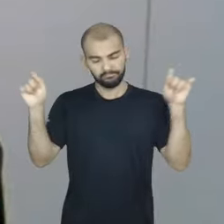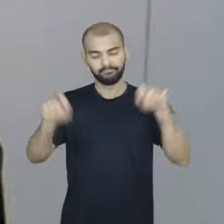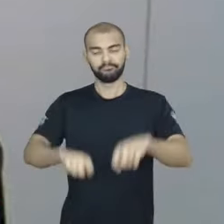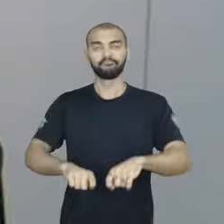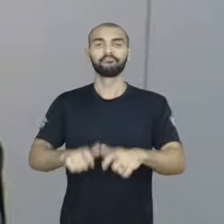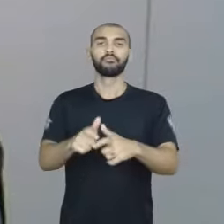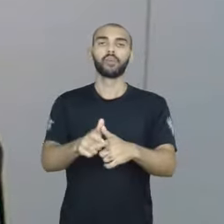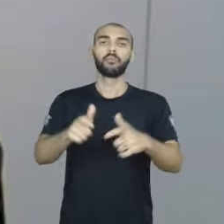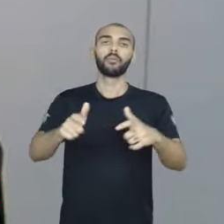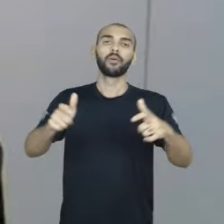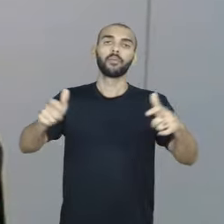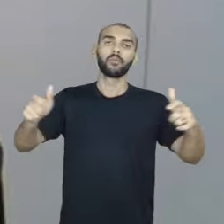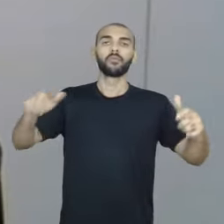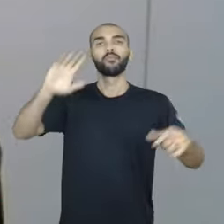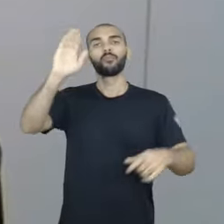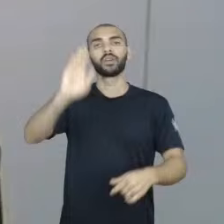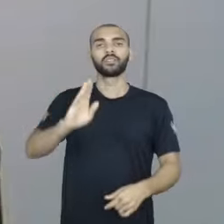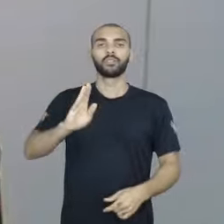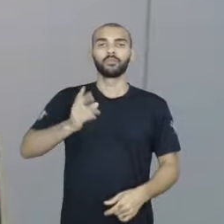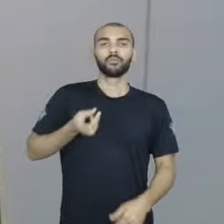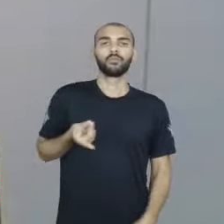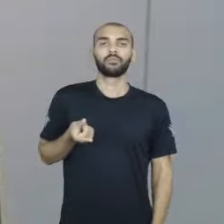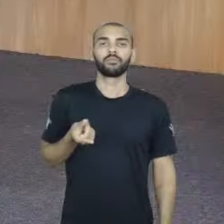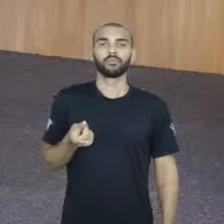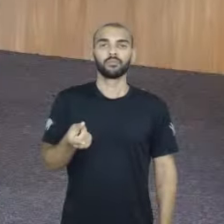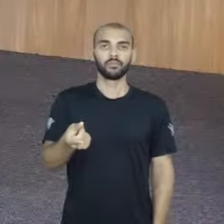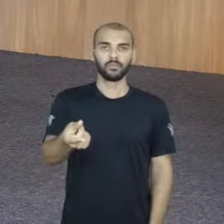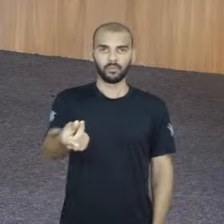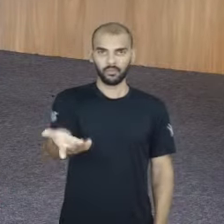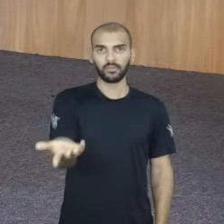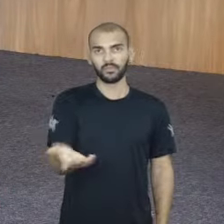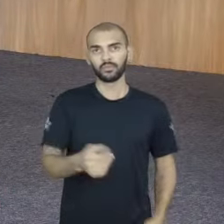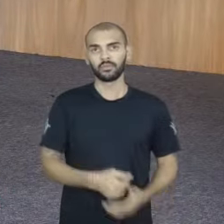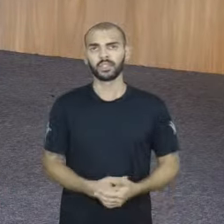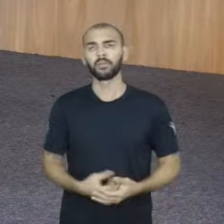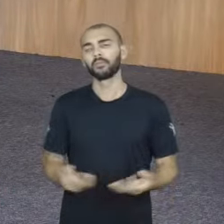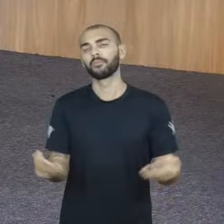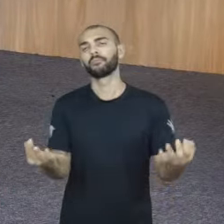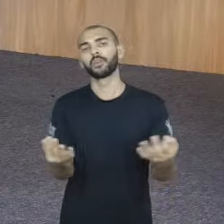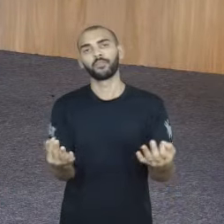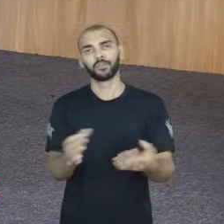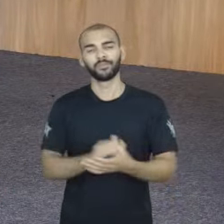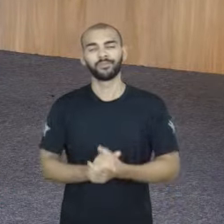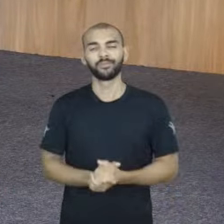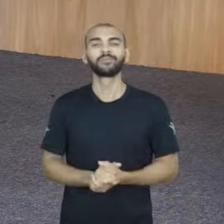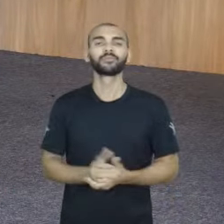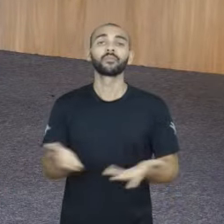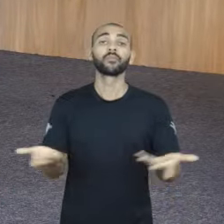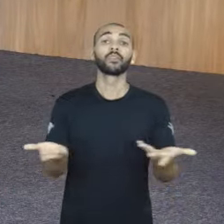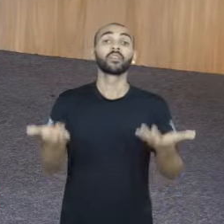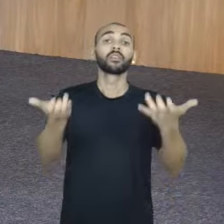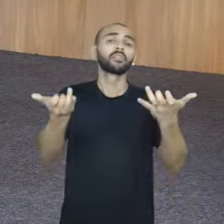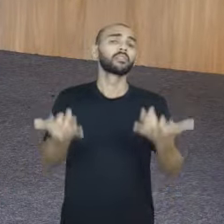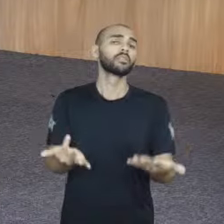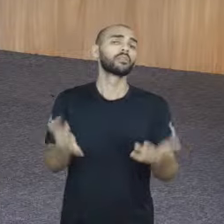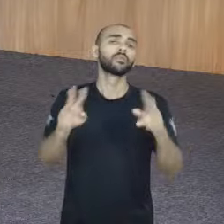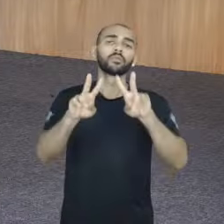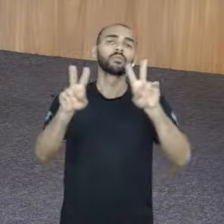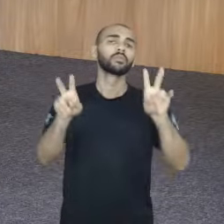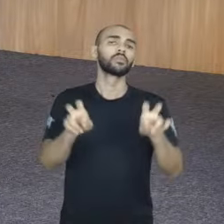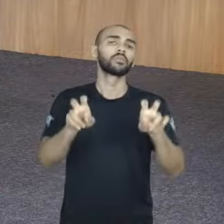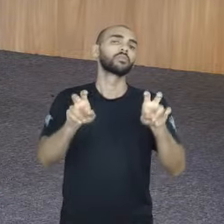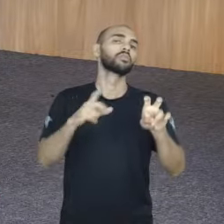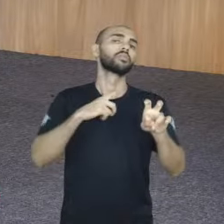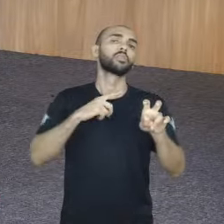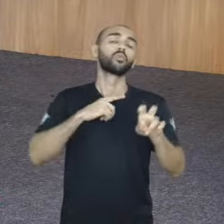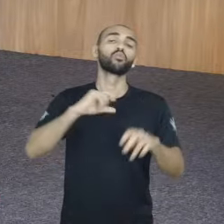de crescimento do Brasil ao longo do tempo. Perfeito. Eu queria falar um pouquinho agora sobre a questão dos juros